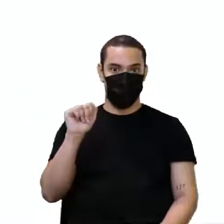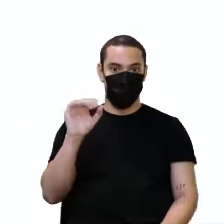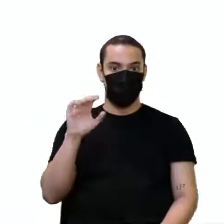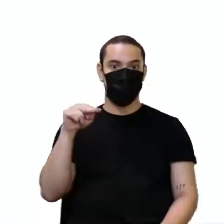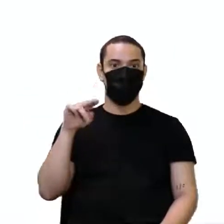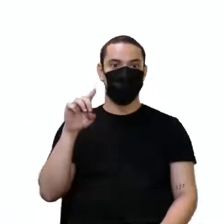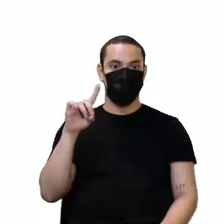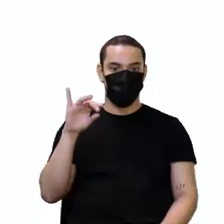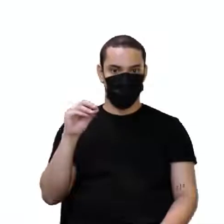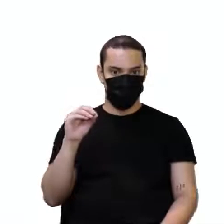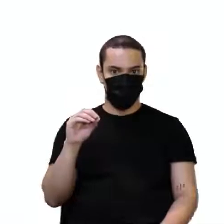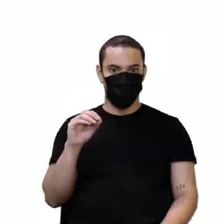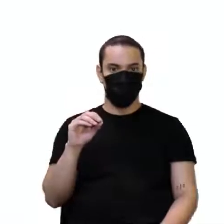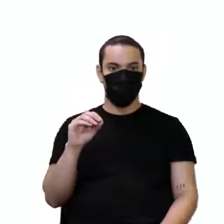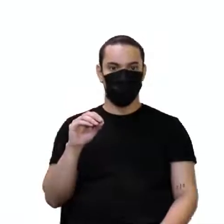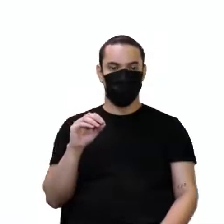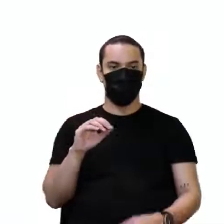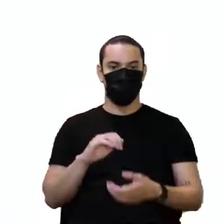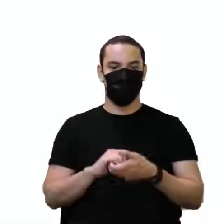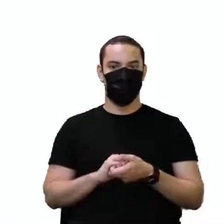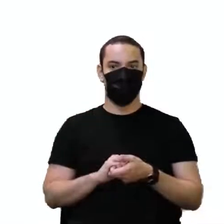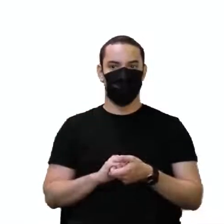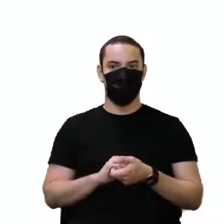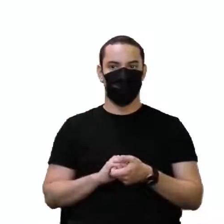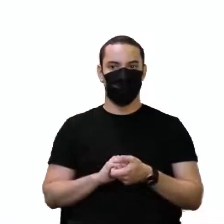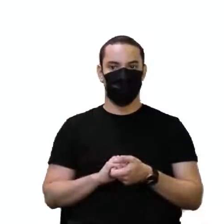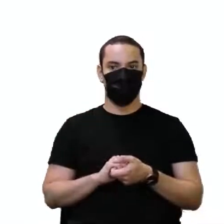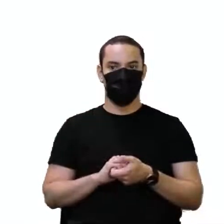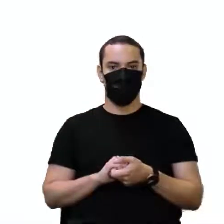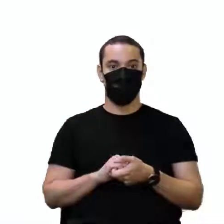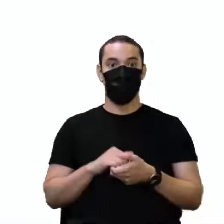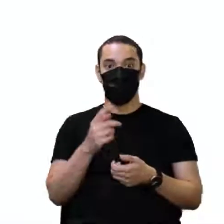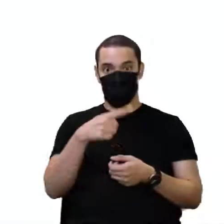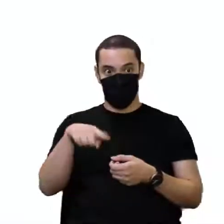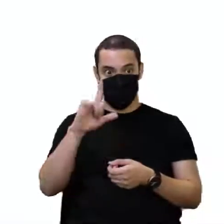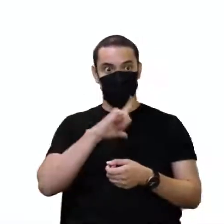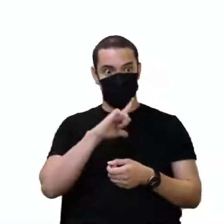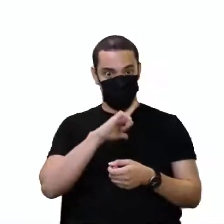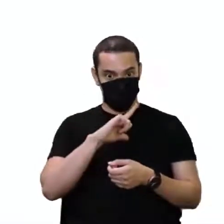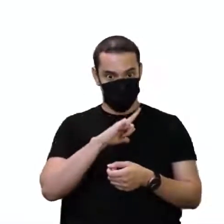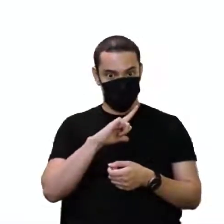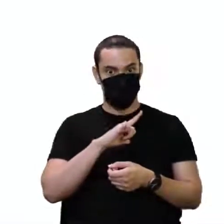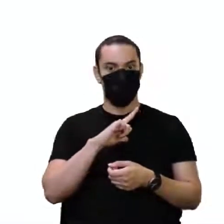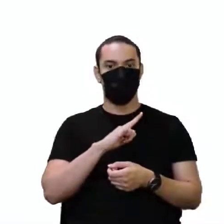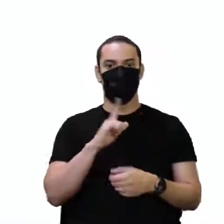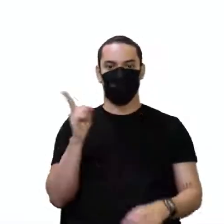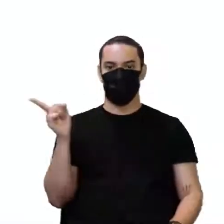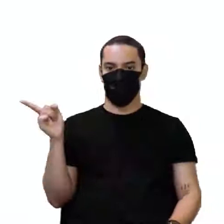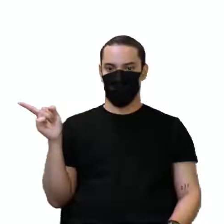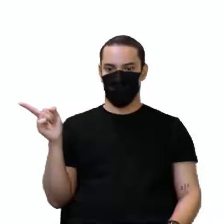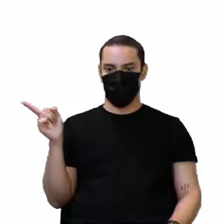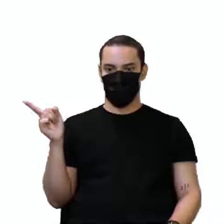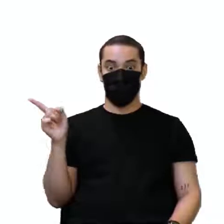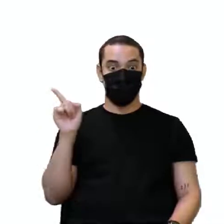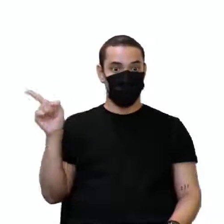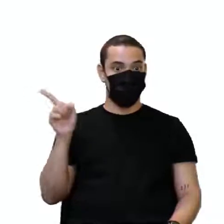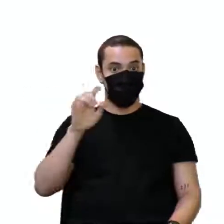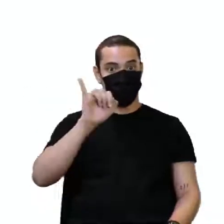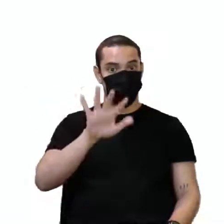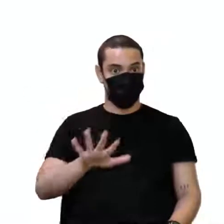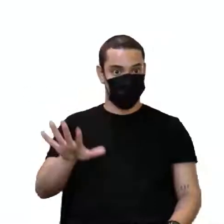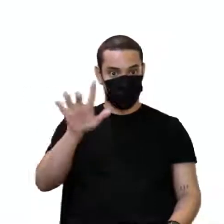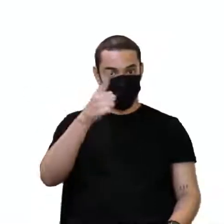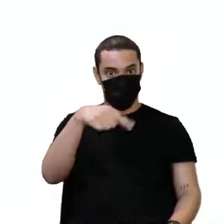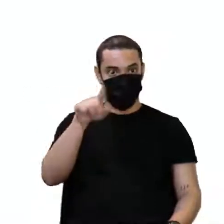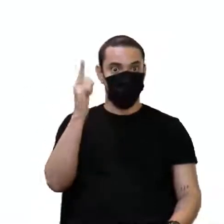deu um zoom, fez alguma coisa aí para poder identificar, né? Então, nessa imagem a gente